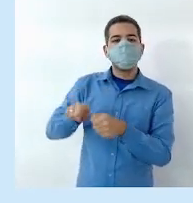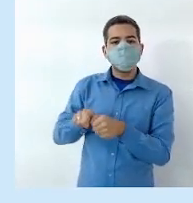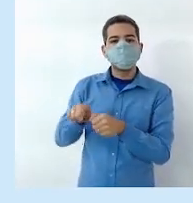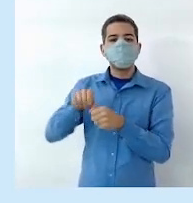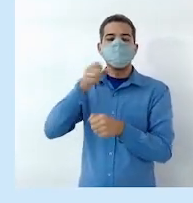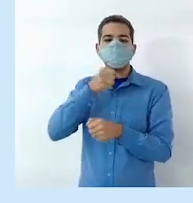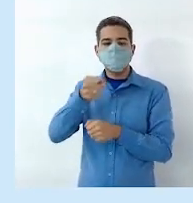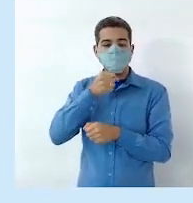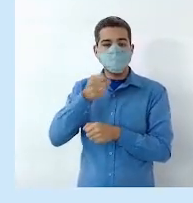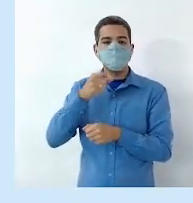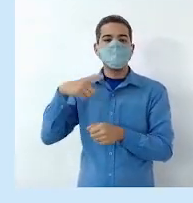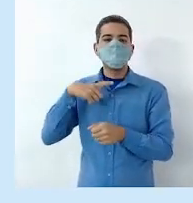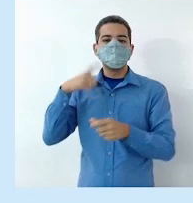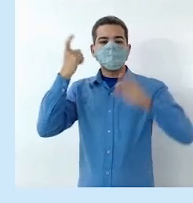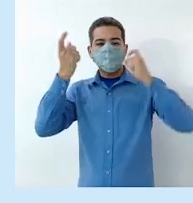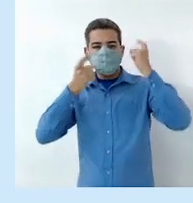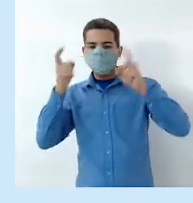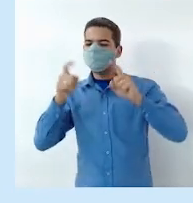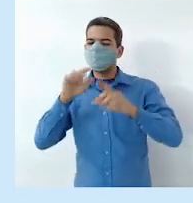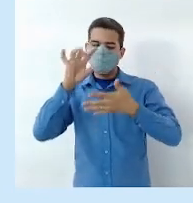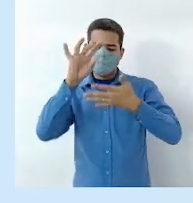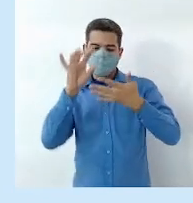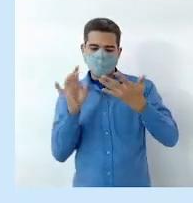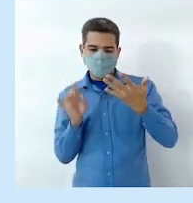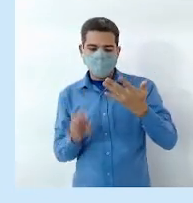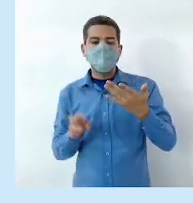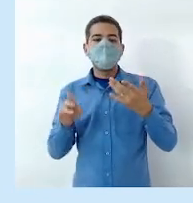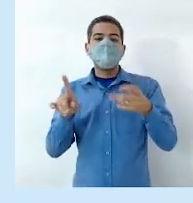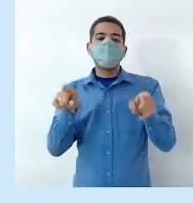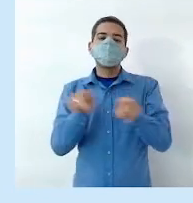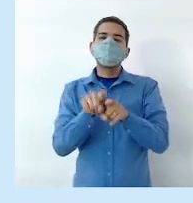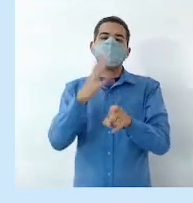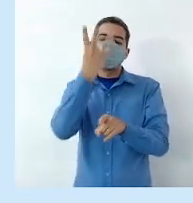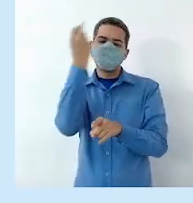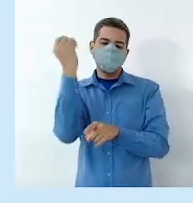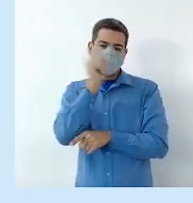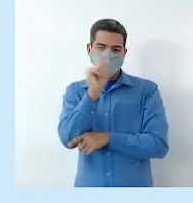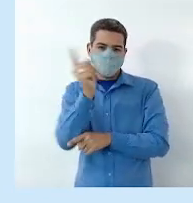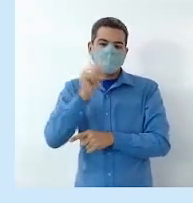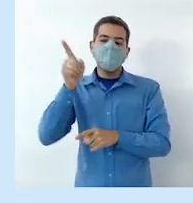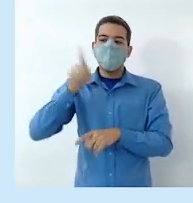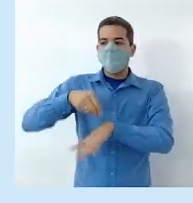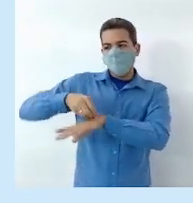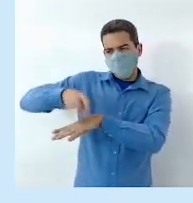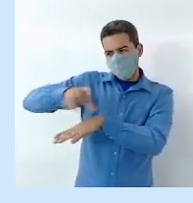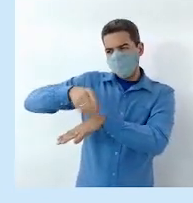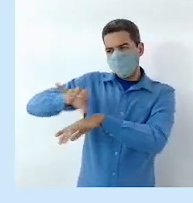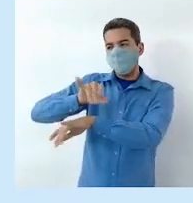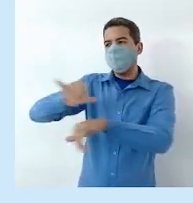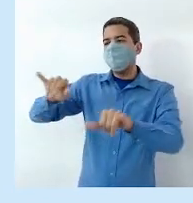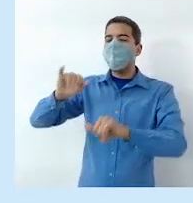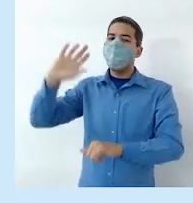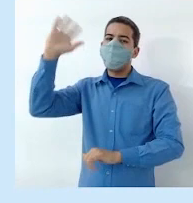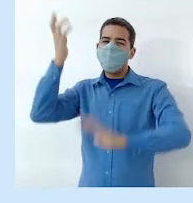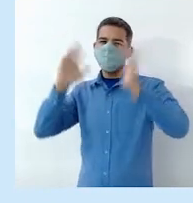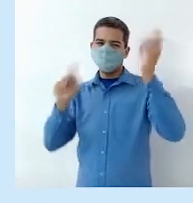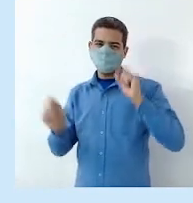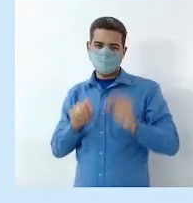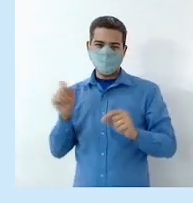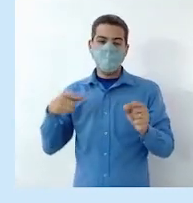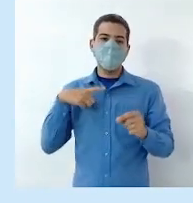estar preocupado com todos os elementos, mas sem esquecer de transmitir os acontecimentos,